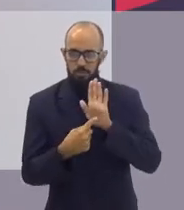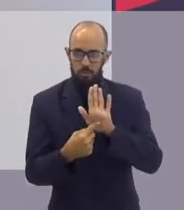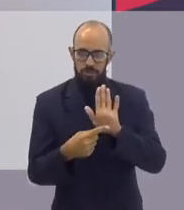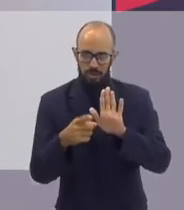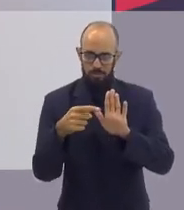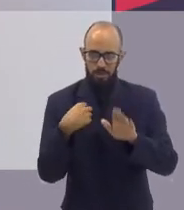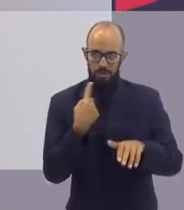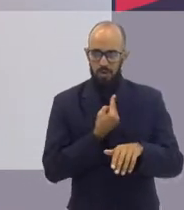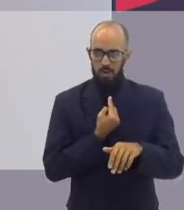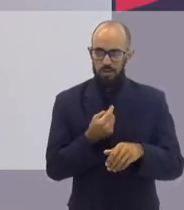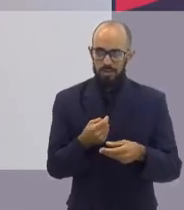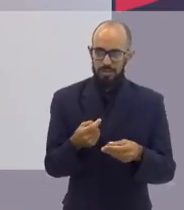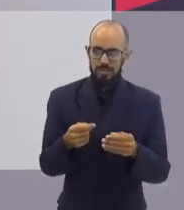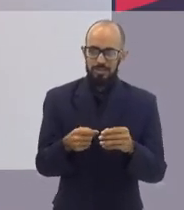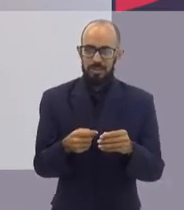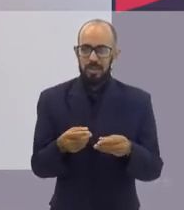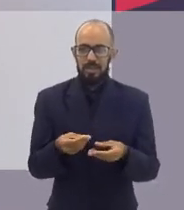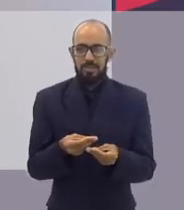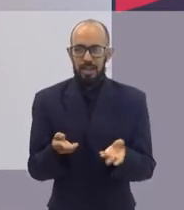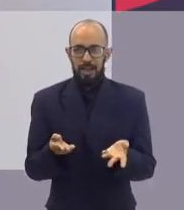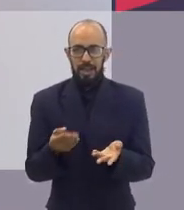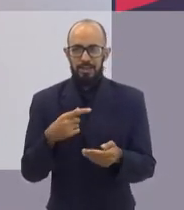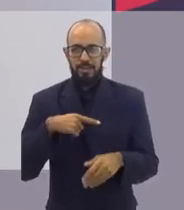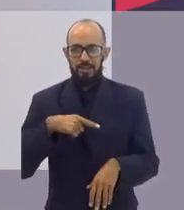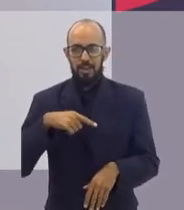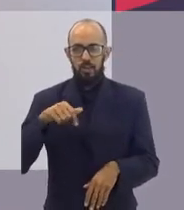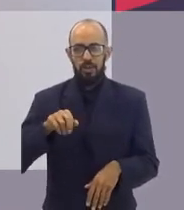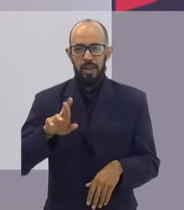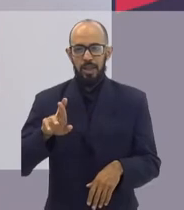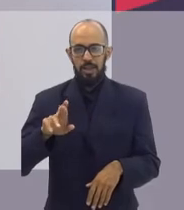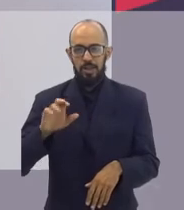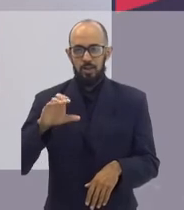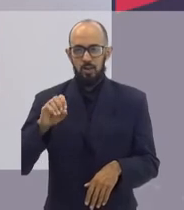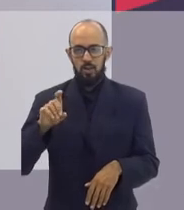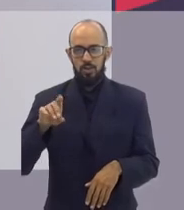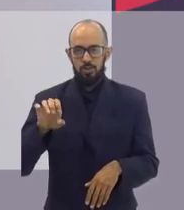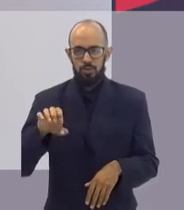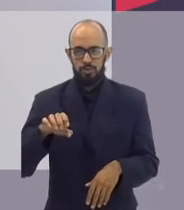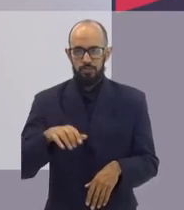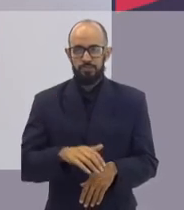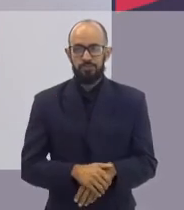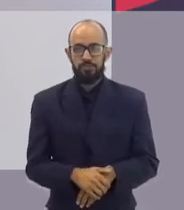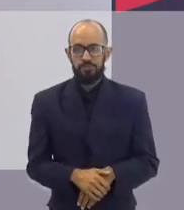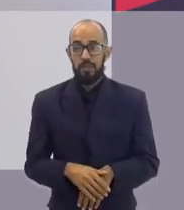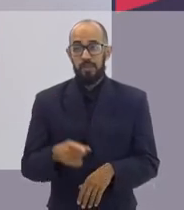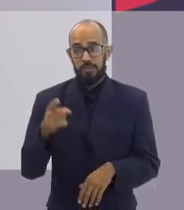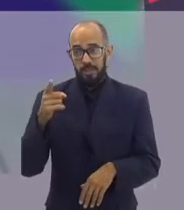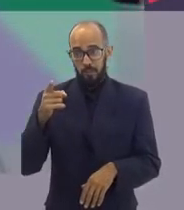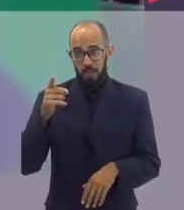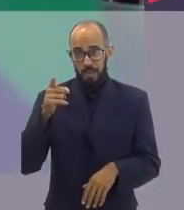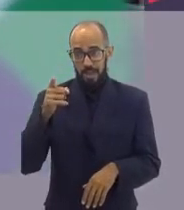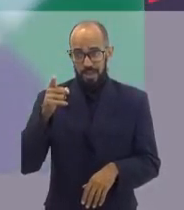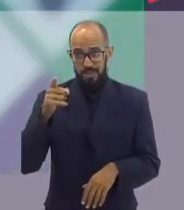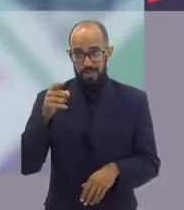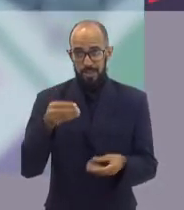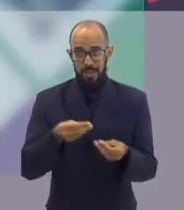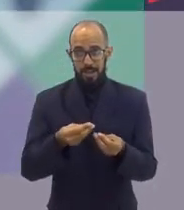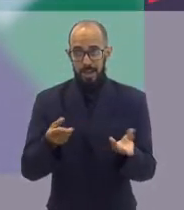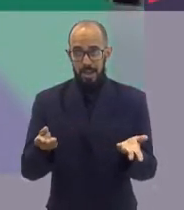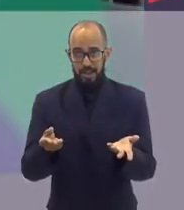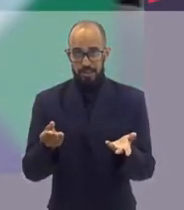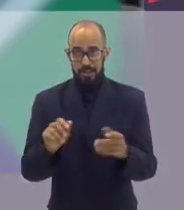o professor François citou, que ela tem um QR Code, né? Deixa eu mostrar aqui, ó. Essa cartinha aqui.